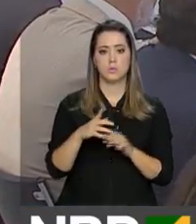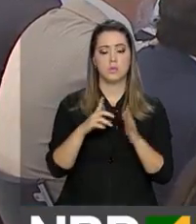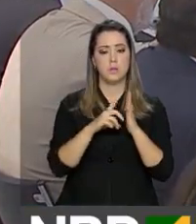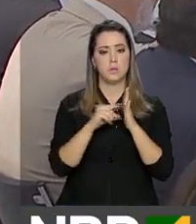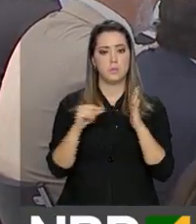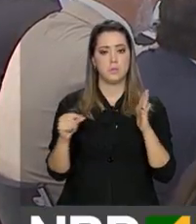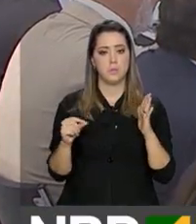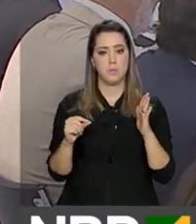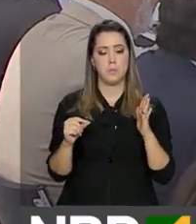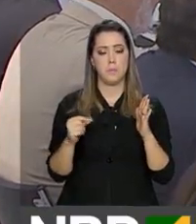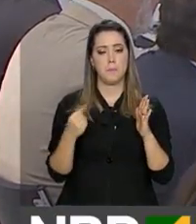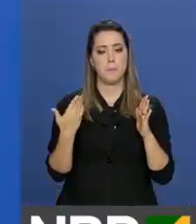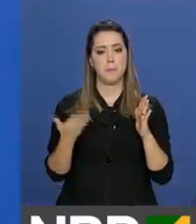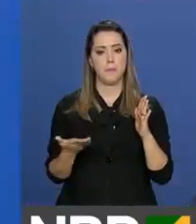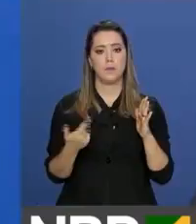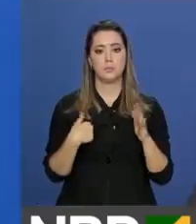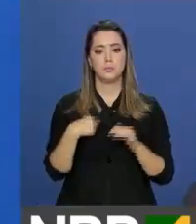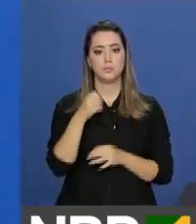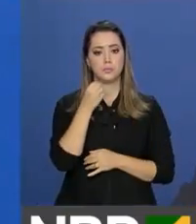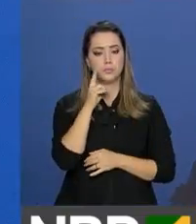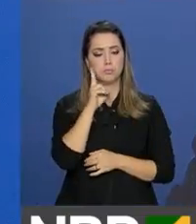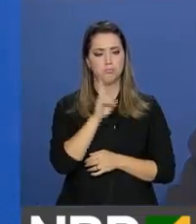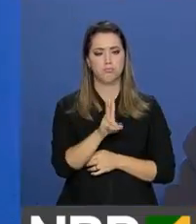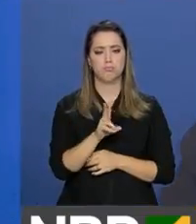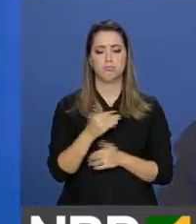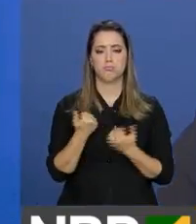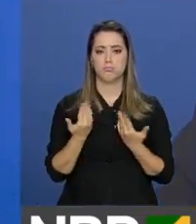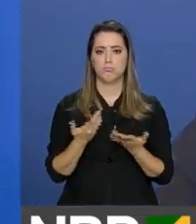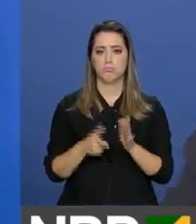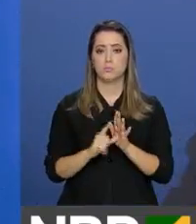Palácio. E interessante, eu estava